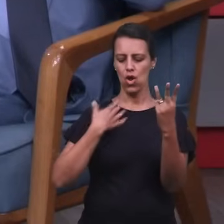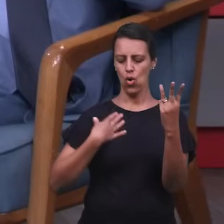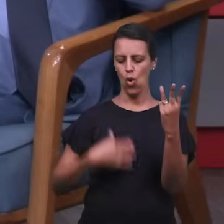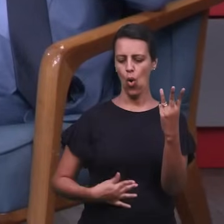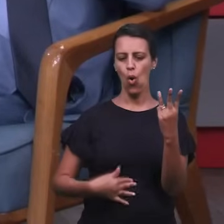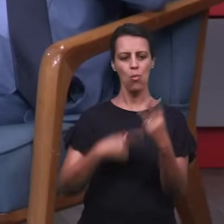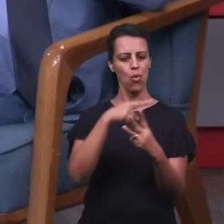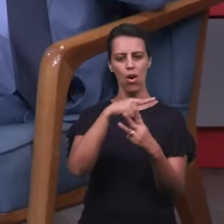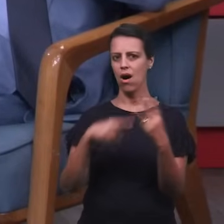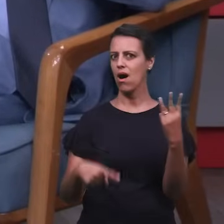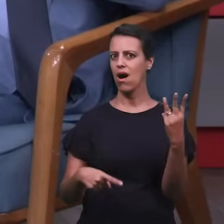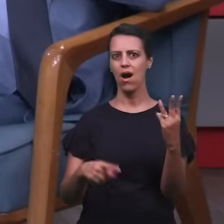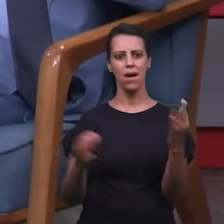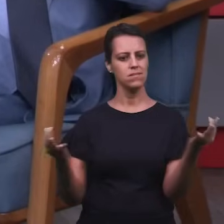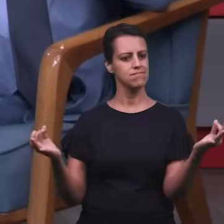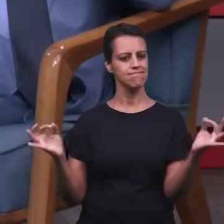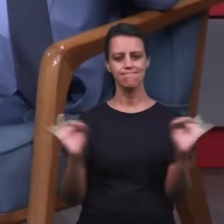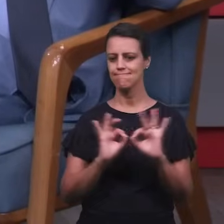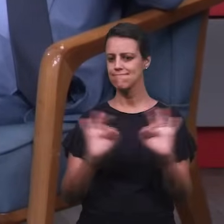E a partir daí,